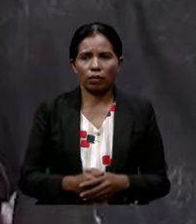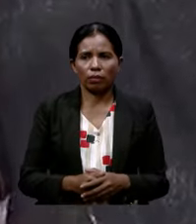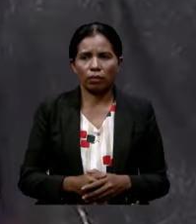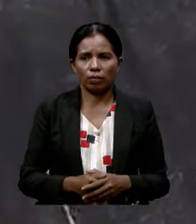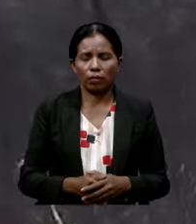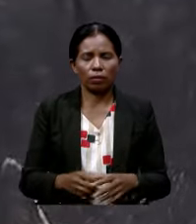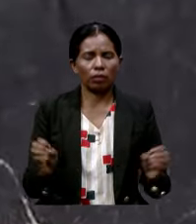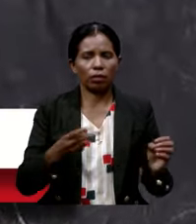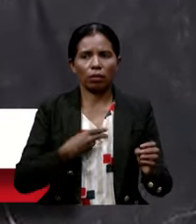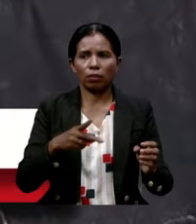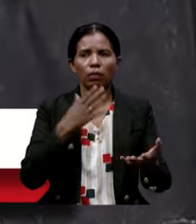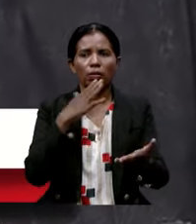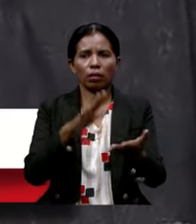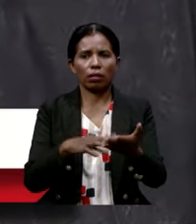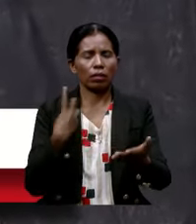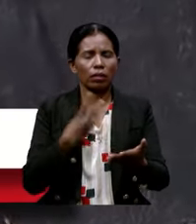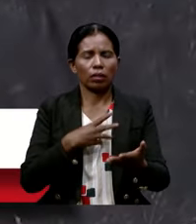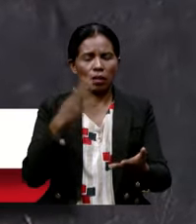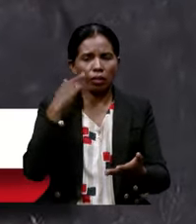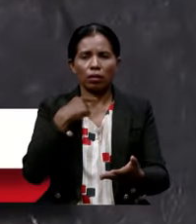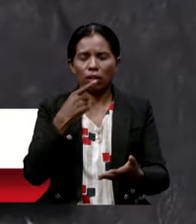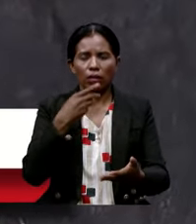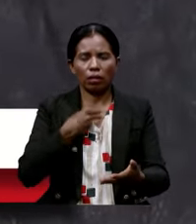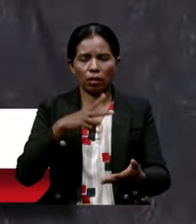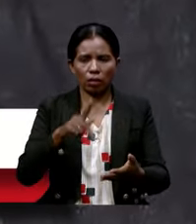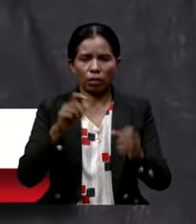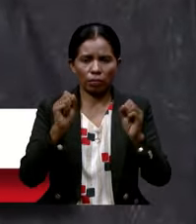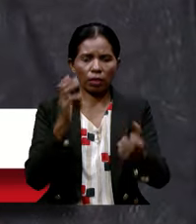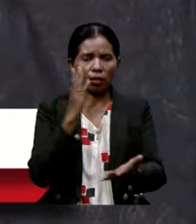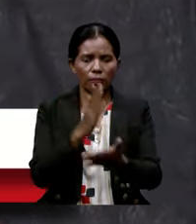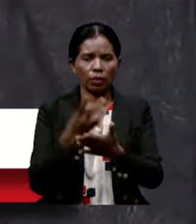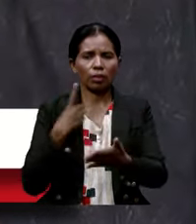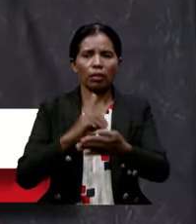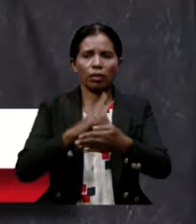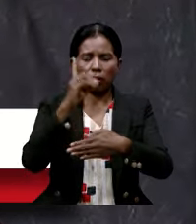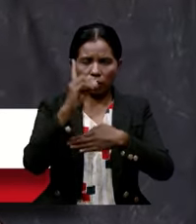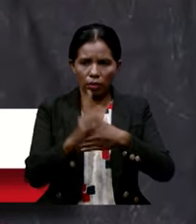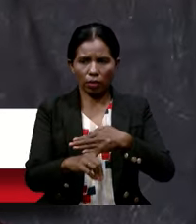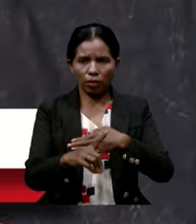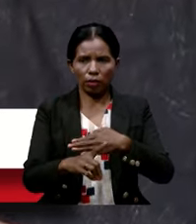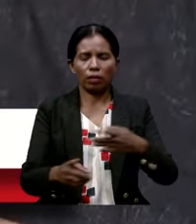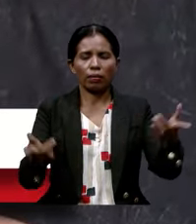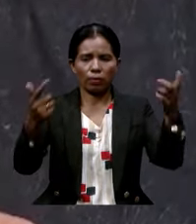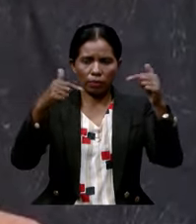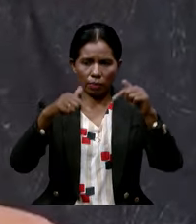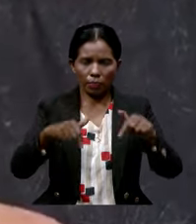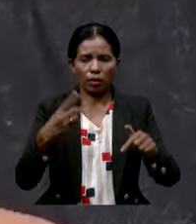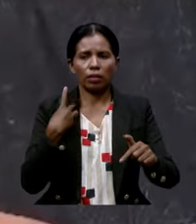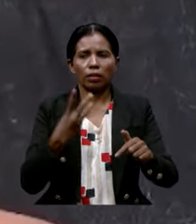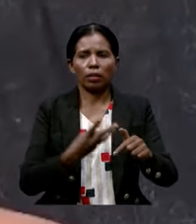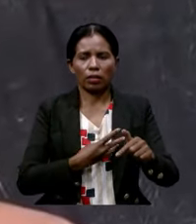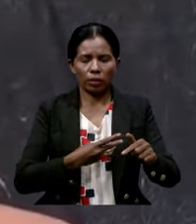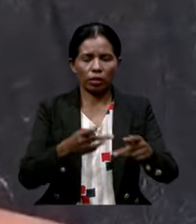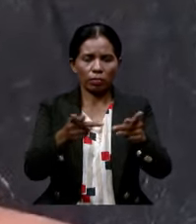asin moral. Ita dia halok siang moral tambah beli impata ita ne desemulun ita ne memakan mai mosu ia ita ne